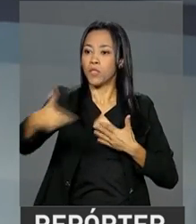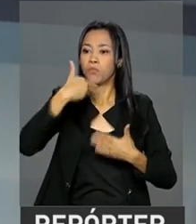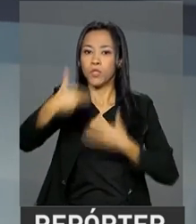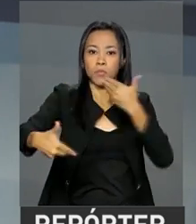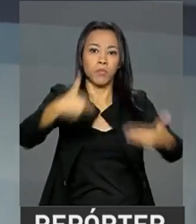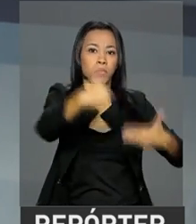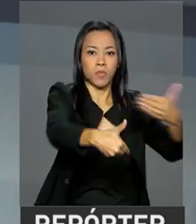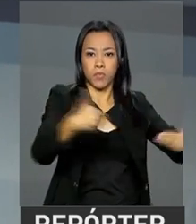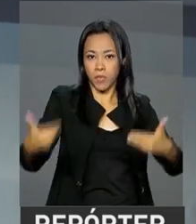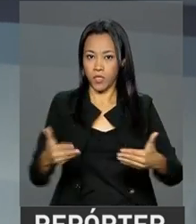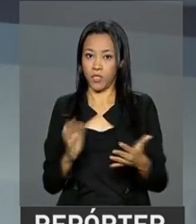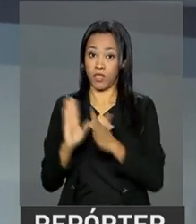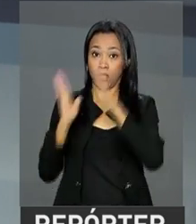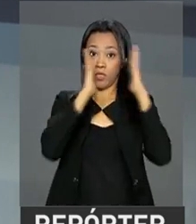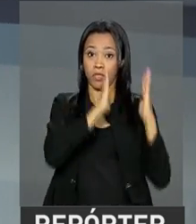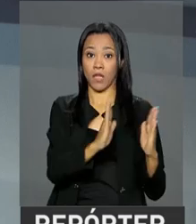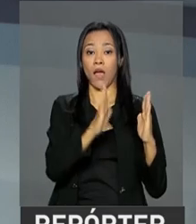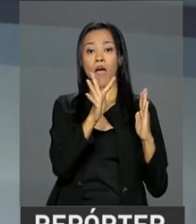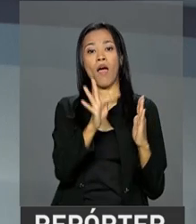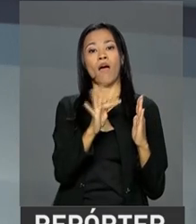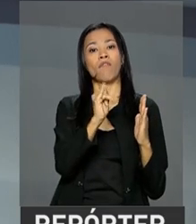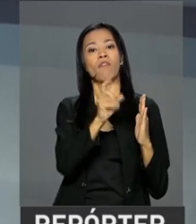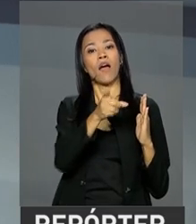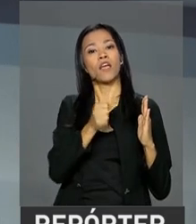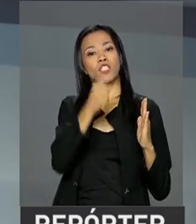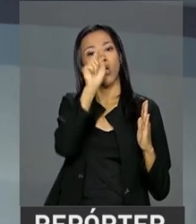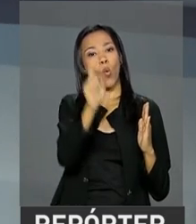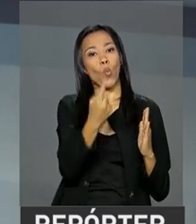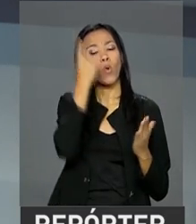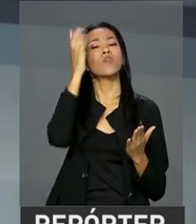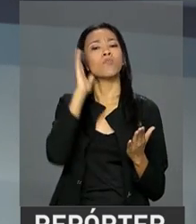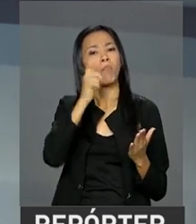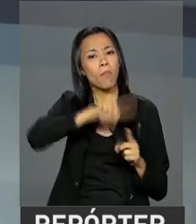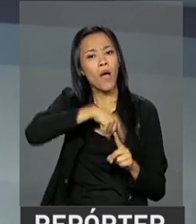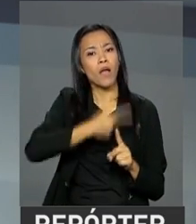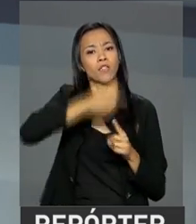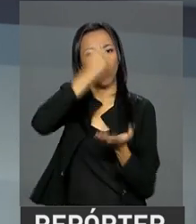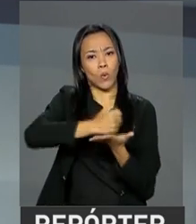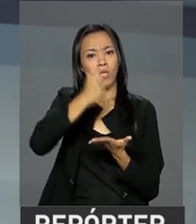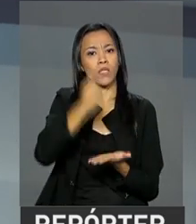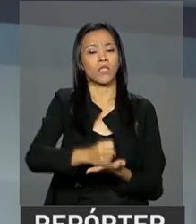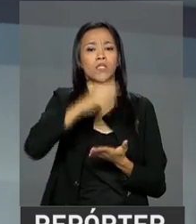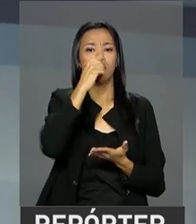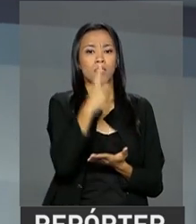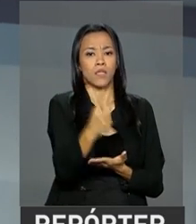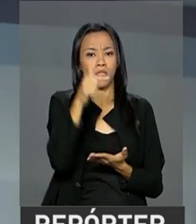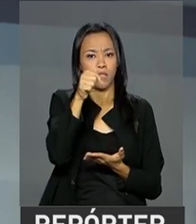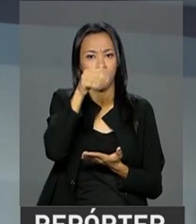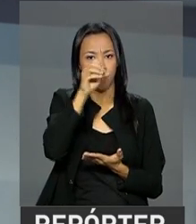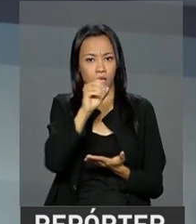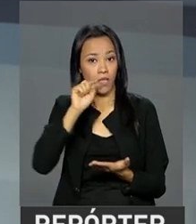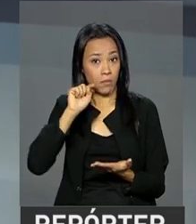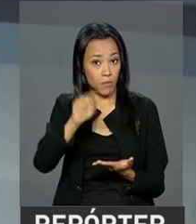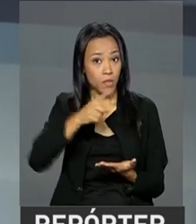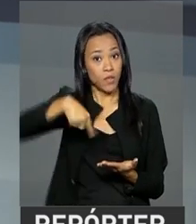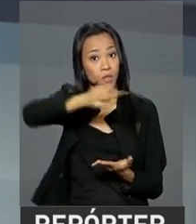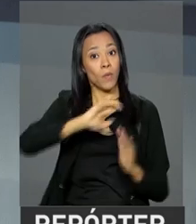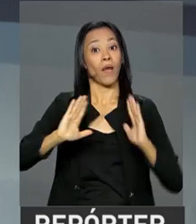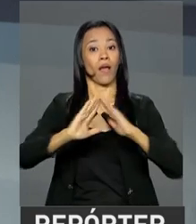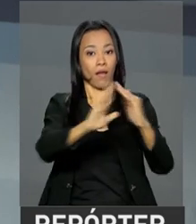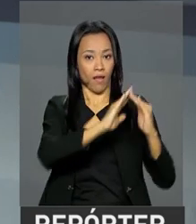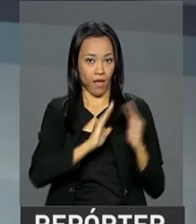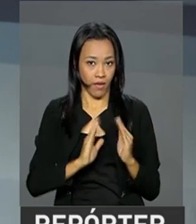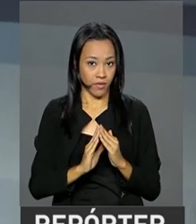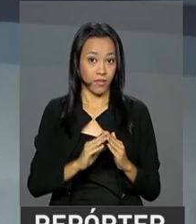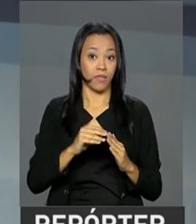faixa um estamos retomando a contratação de 170.000 unidades da faixa um do programa